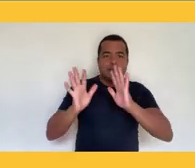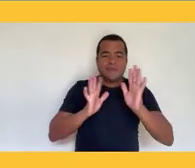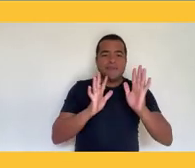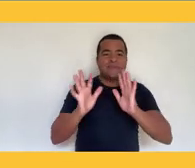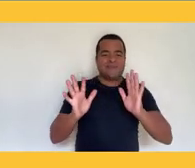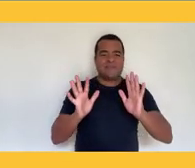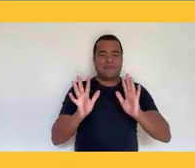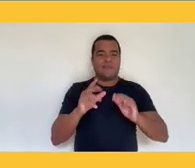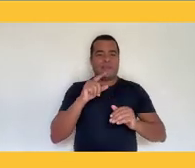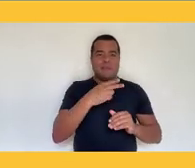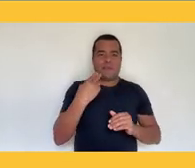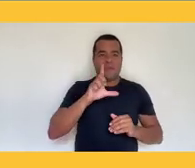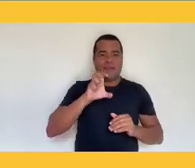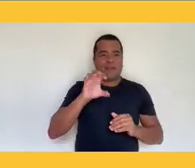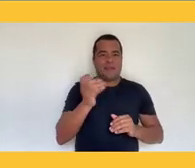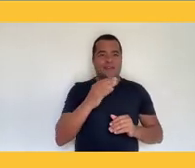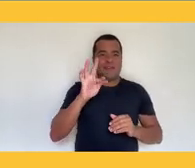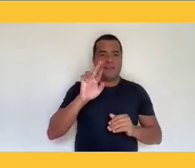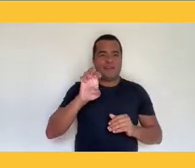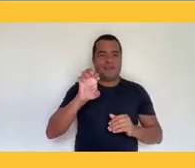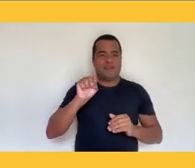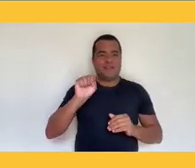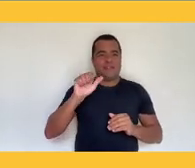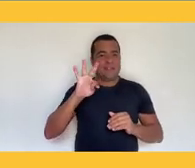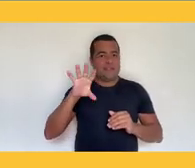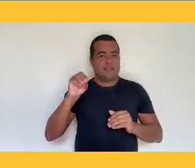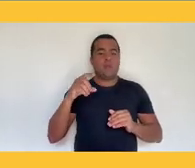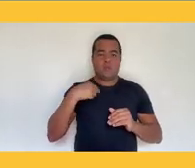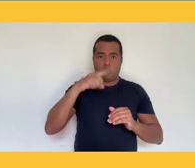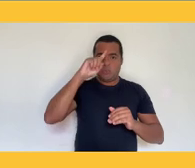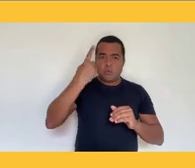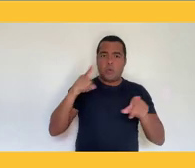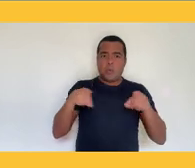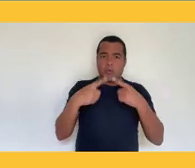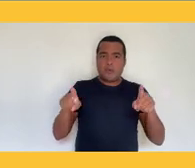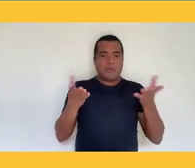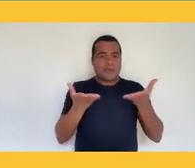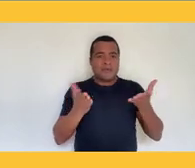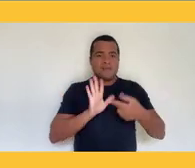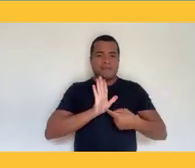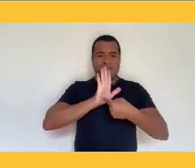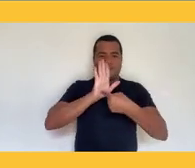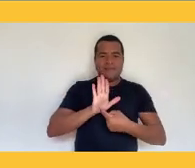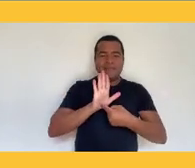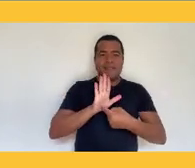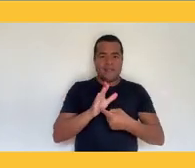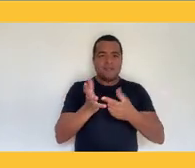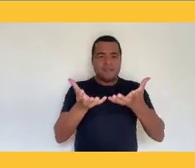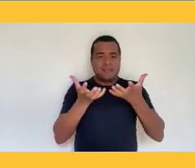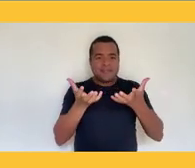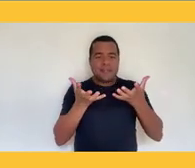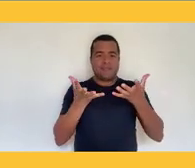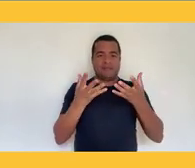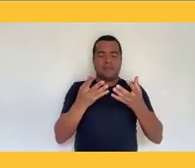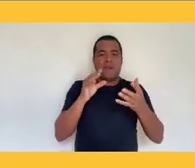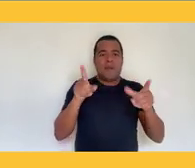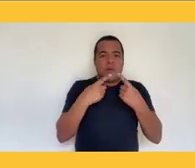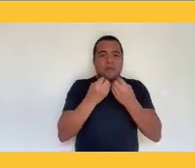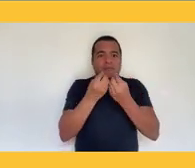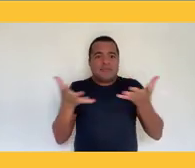Olá pessoal, o meu nome é Léo Fressato, eu sou o compositor dessa canção que a gente vai cantar agora para vocês e eu queria dedicar ela a